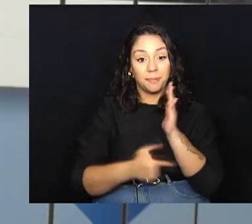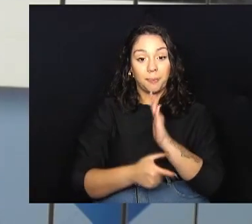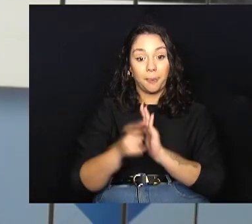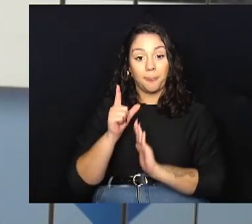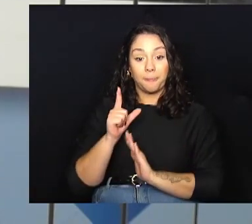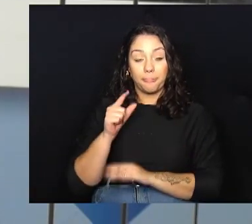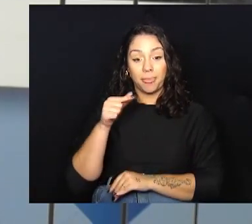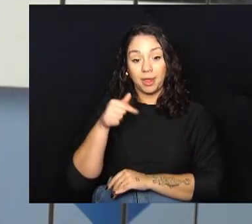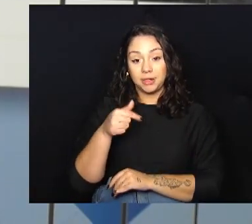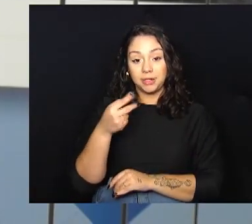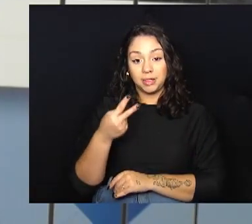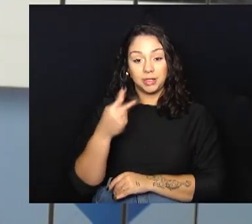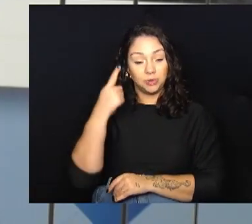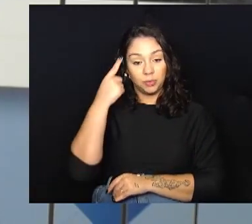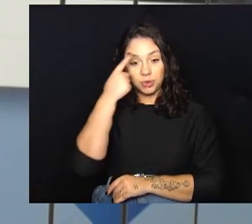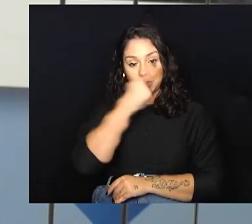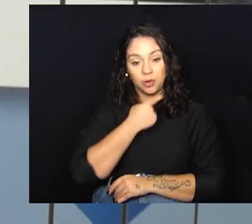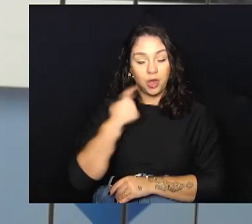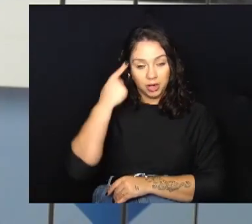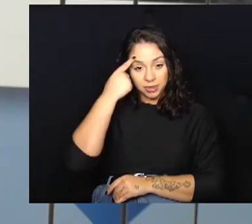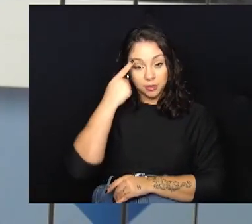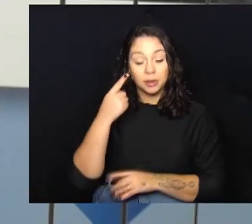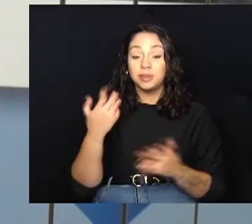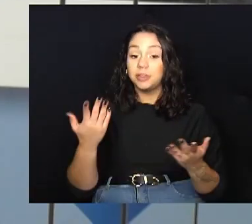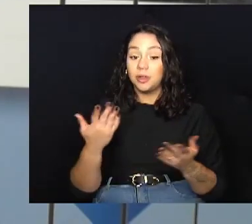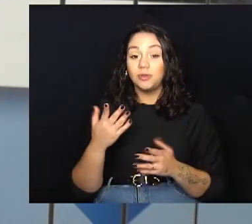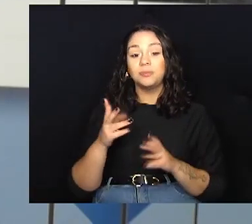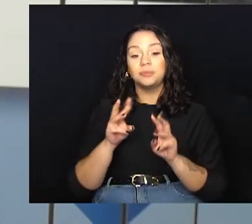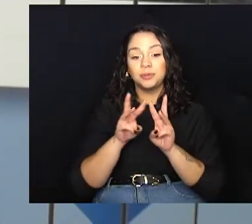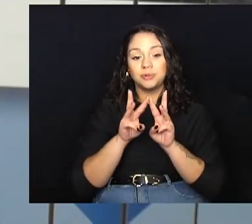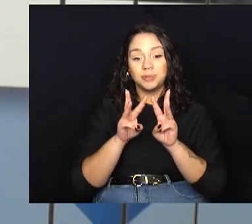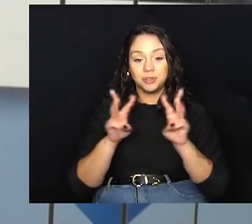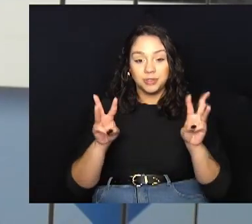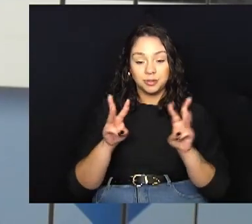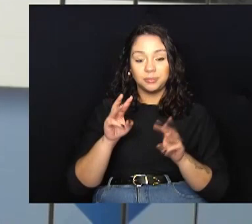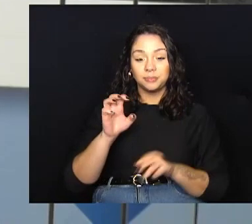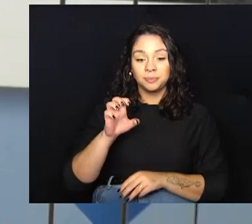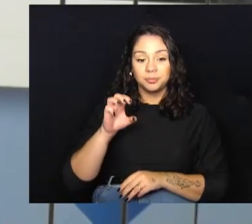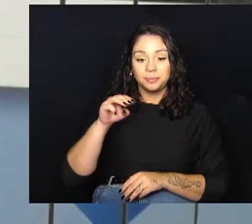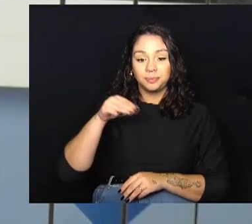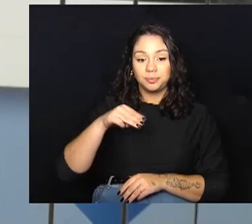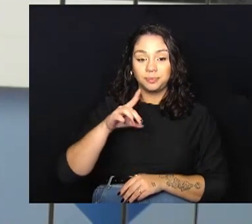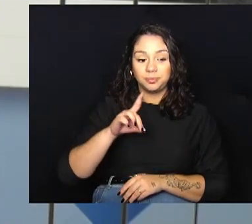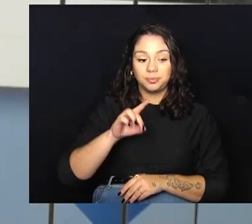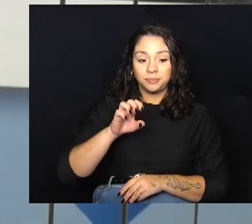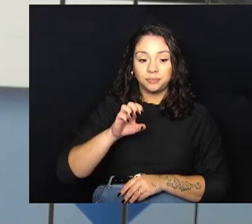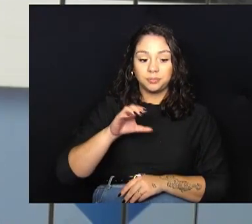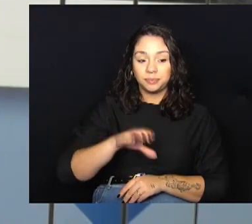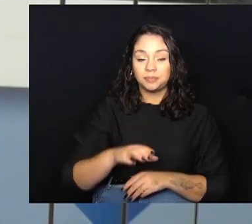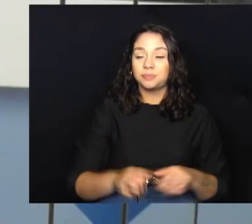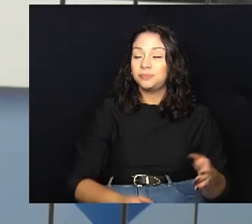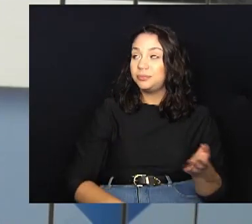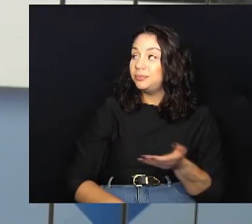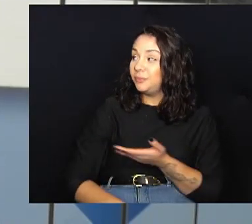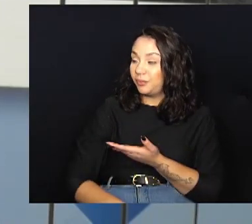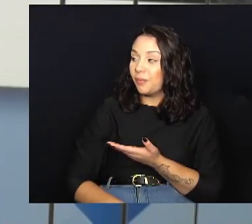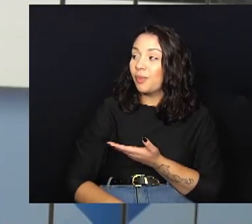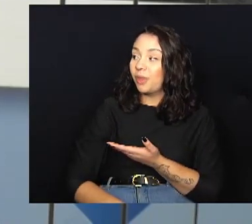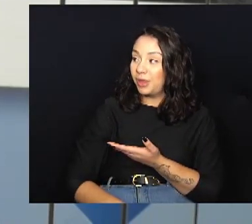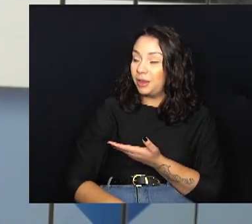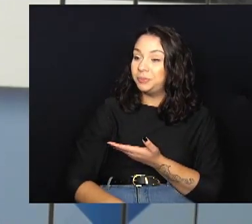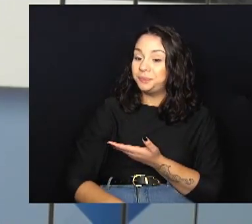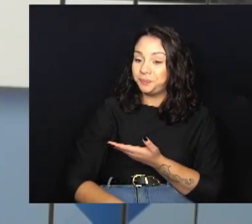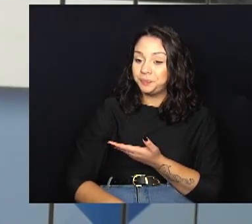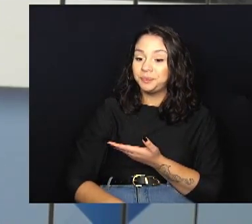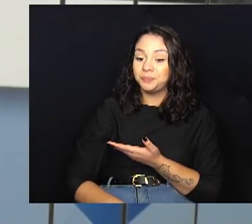de 72 horas para isso vai lá no site da emdec.com.br ou também pode usar